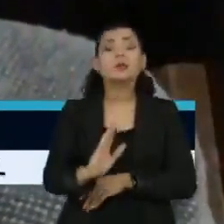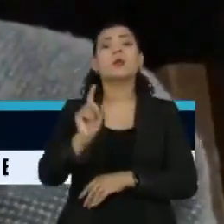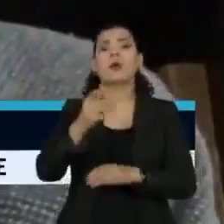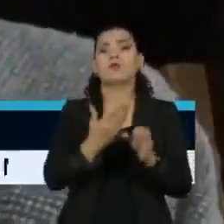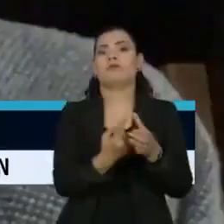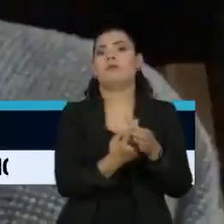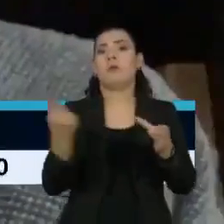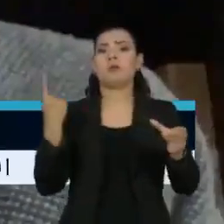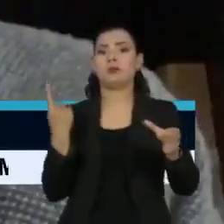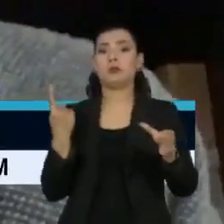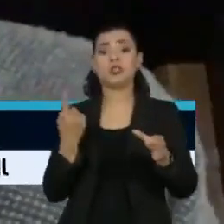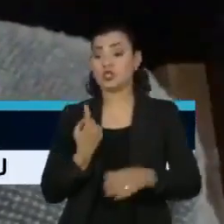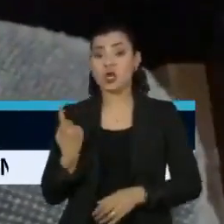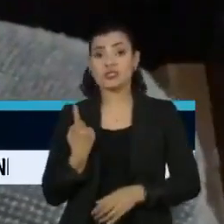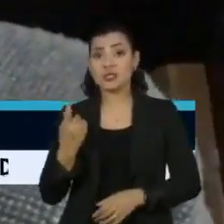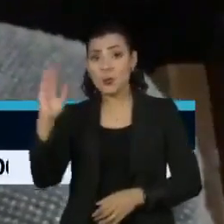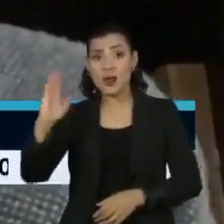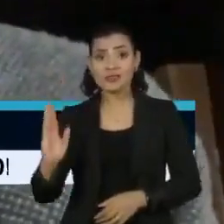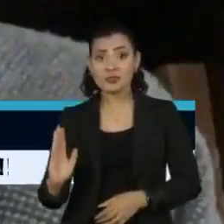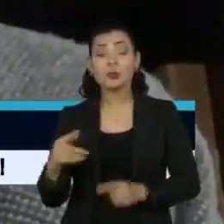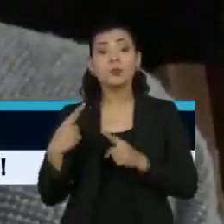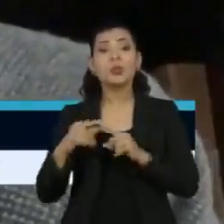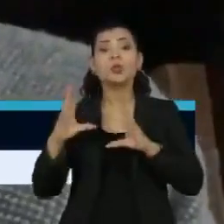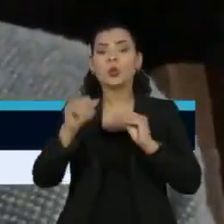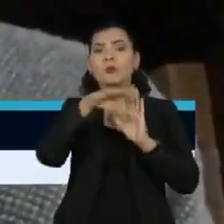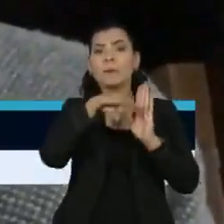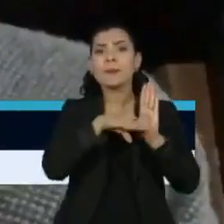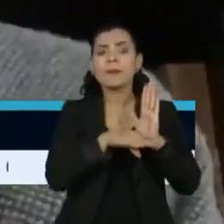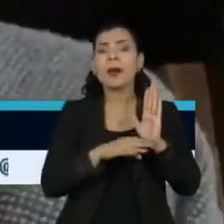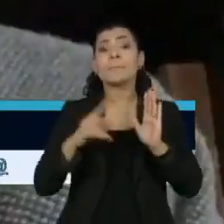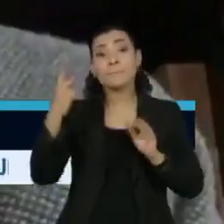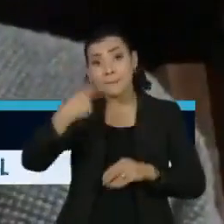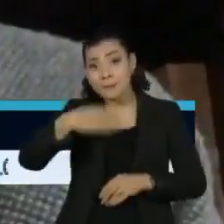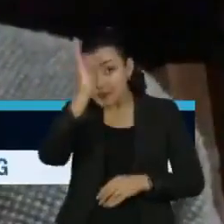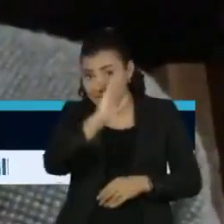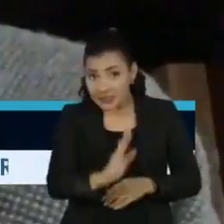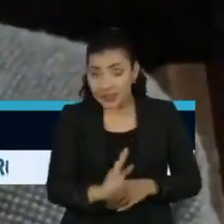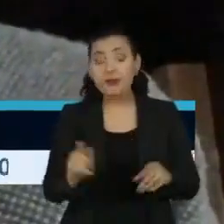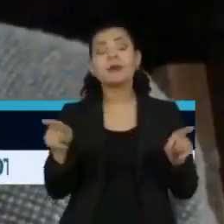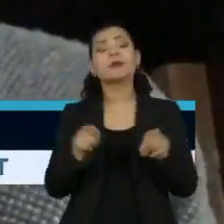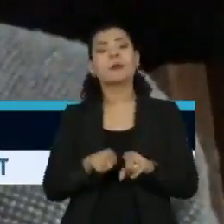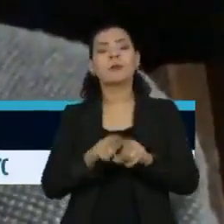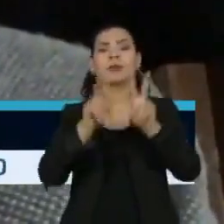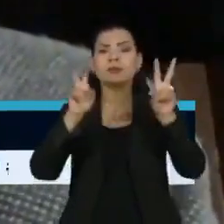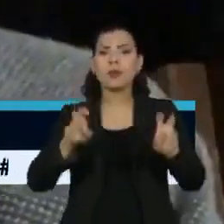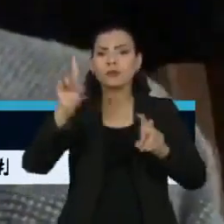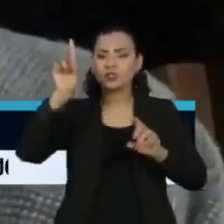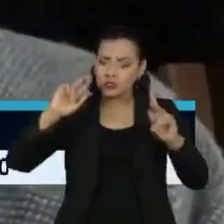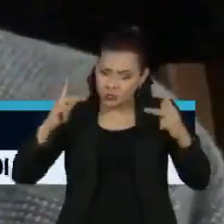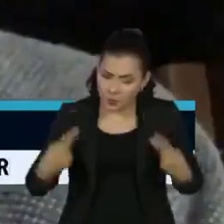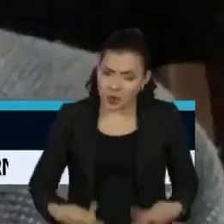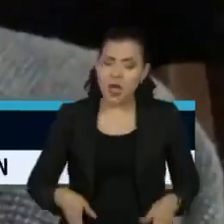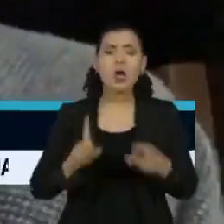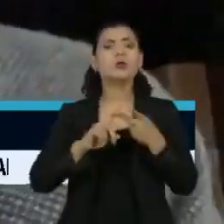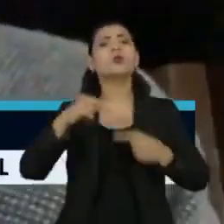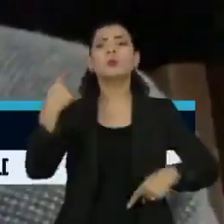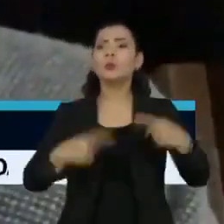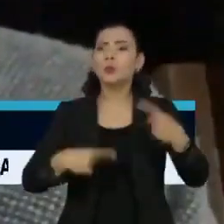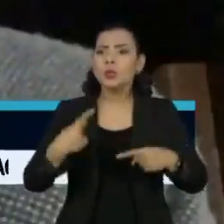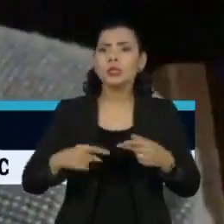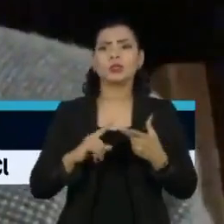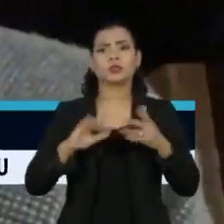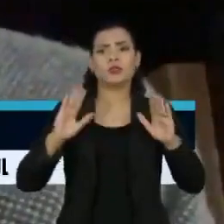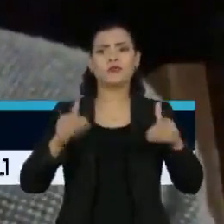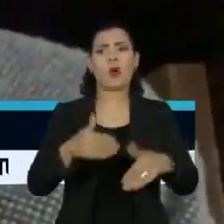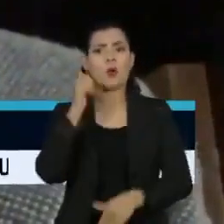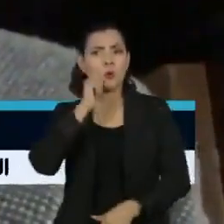completamente isolado, porque toda a agenda brasileira em matéria de direitos humanos, política em